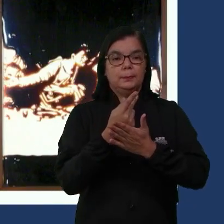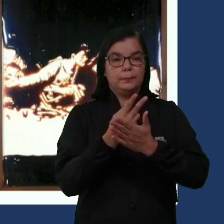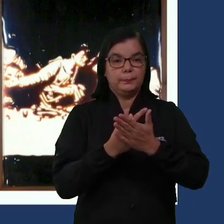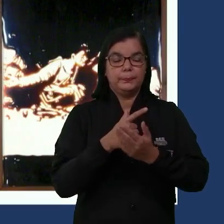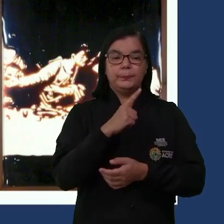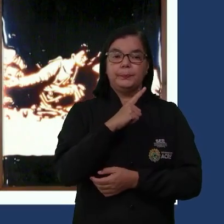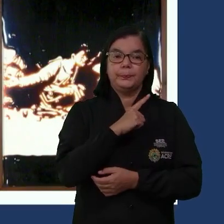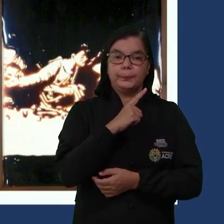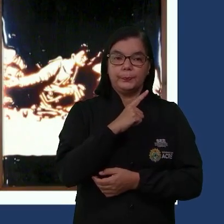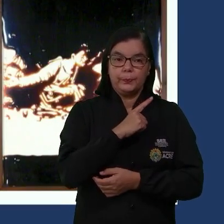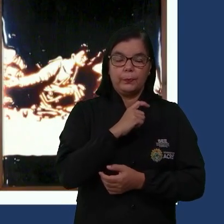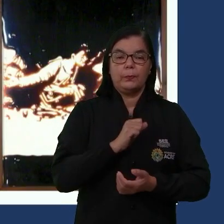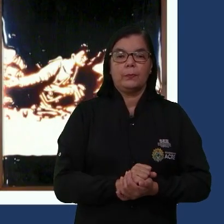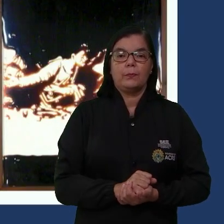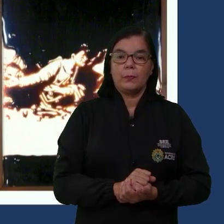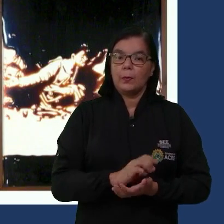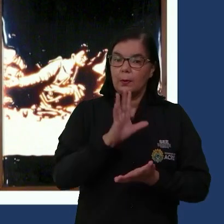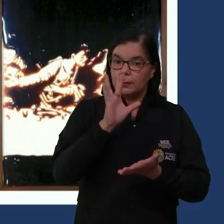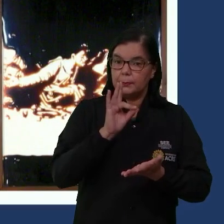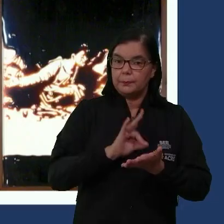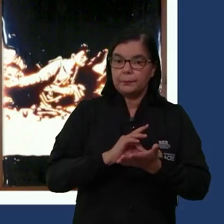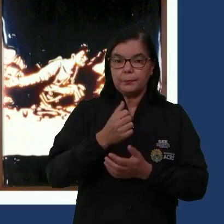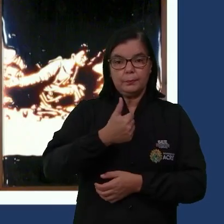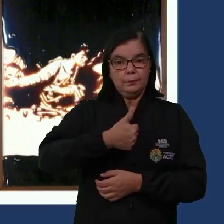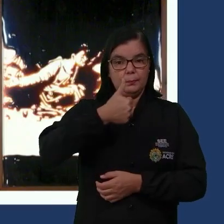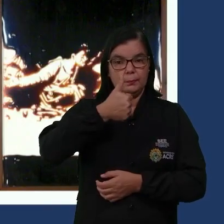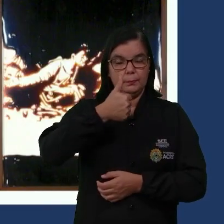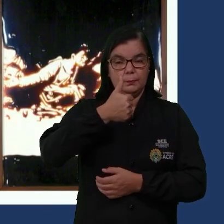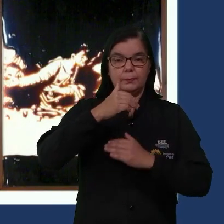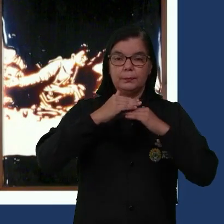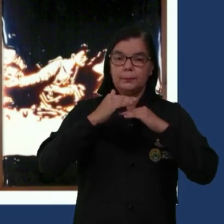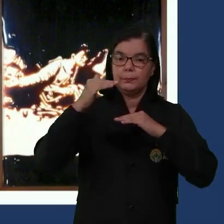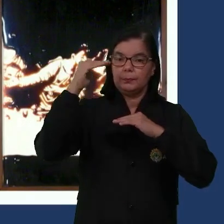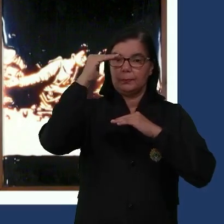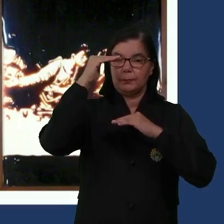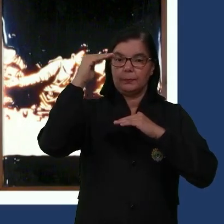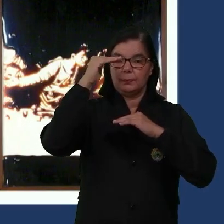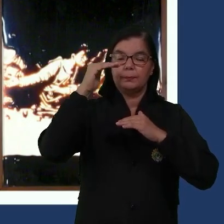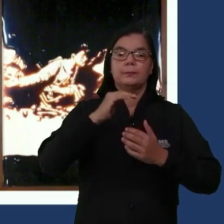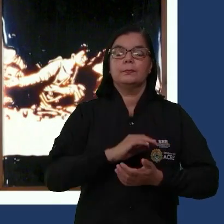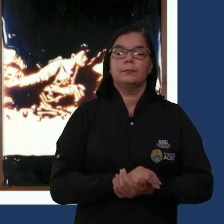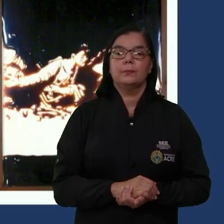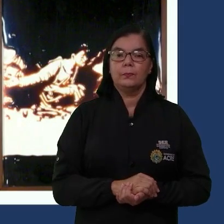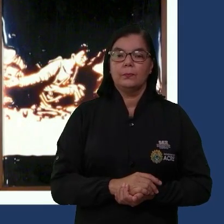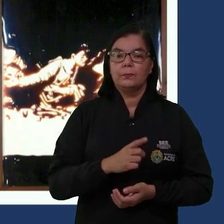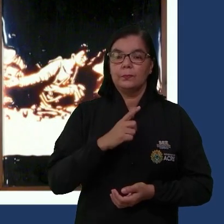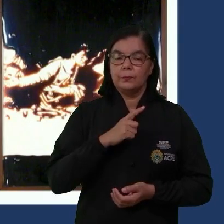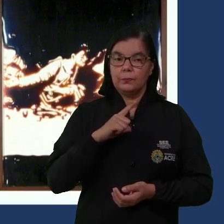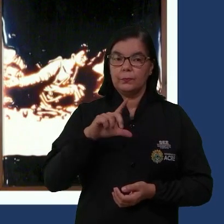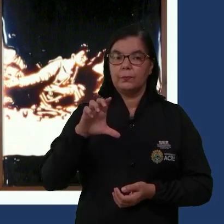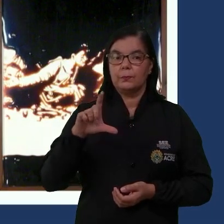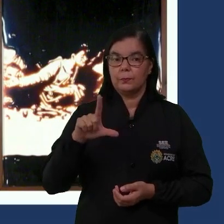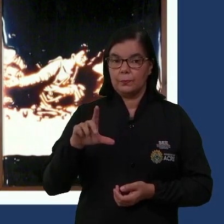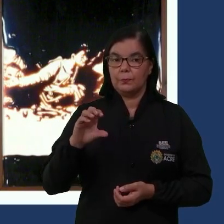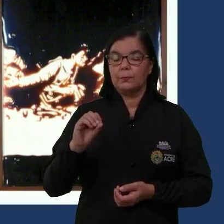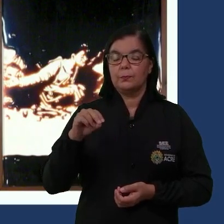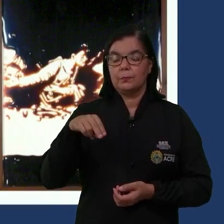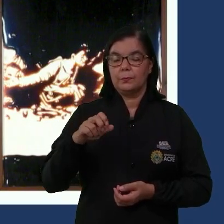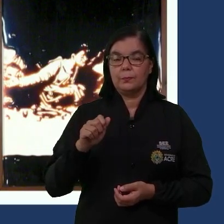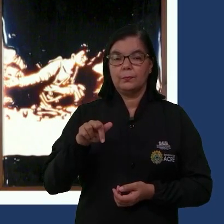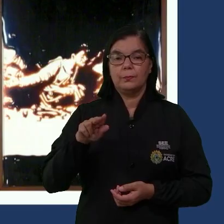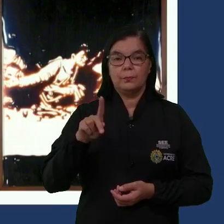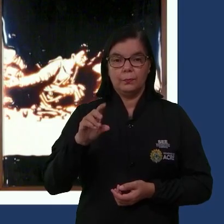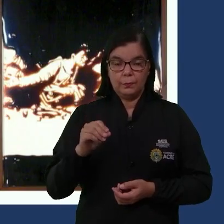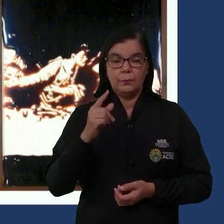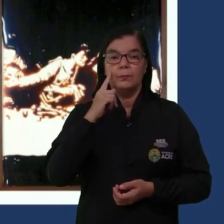aí está a versão original, que é essa aqui acima, né, de Leonardo da Vinci. É